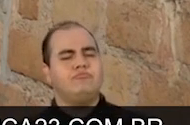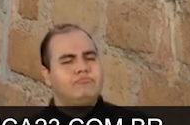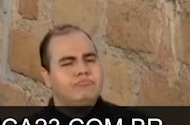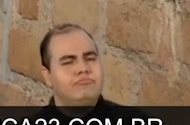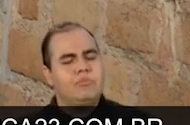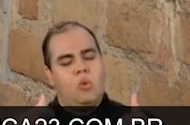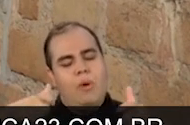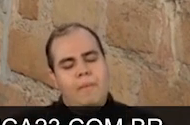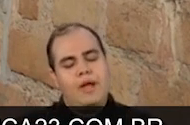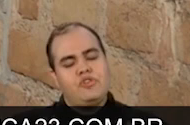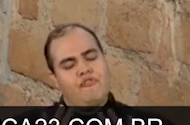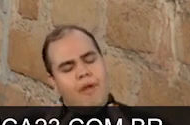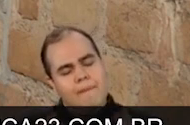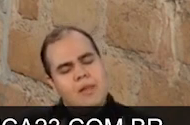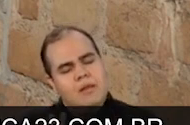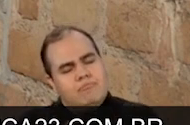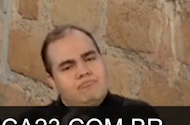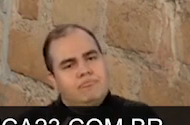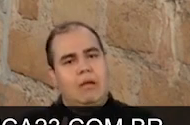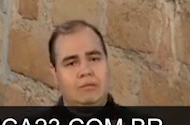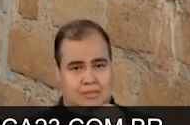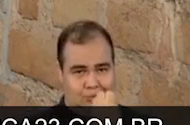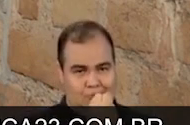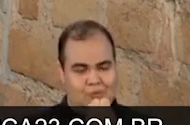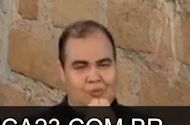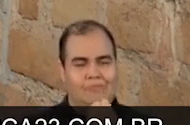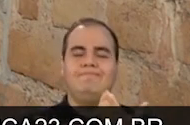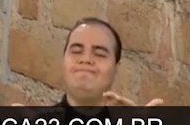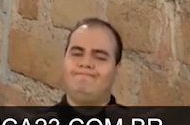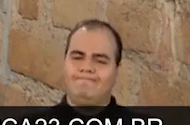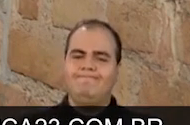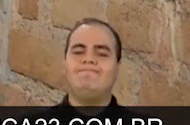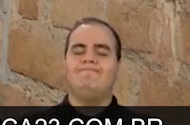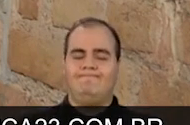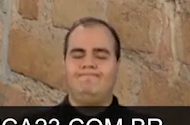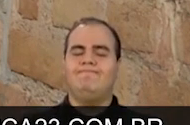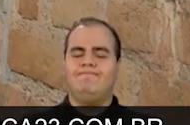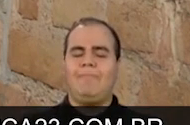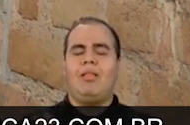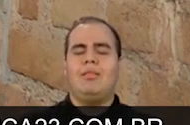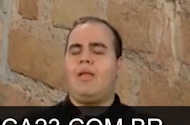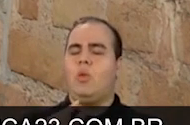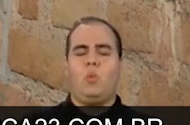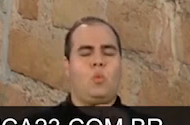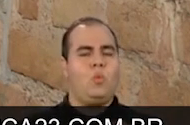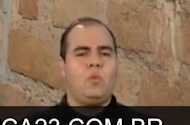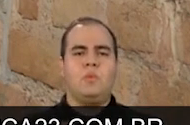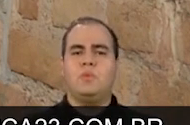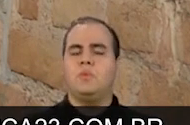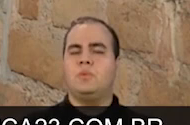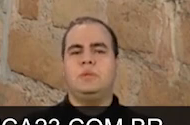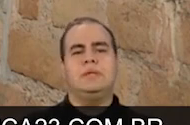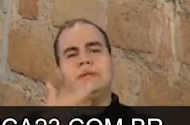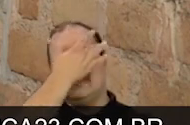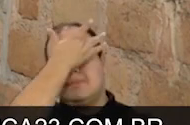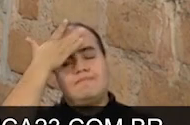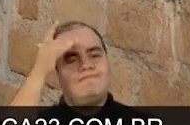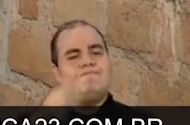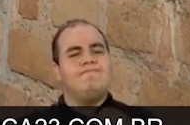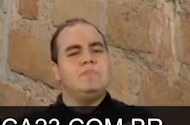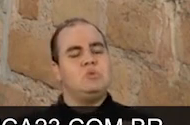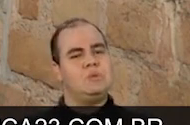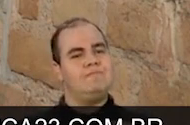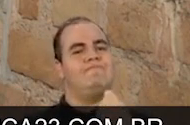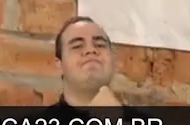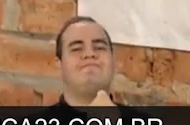ambiente familiar, um ambiente mais seguro, eu acho que acaba deixando as pessoas mais em segurança